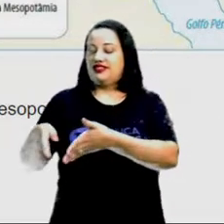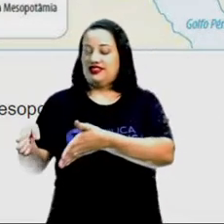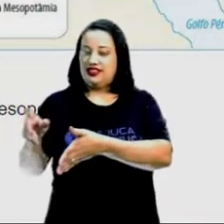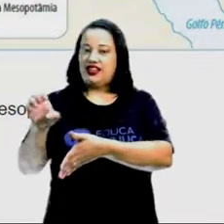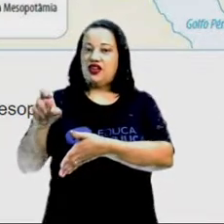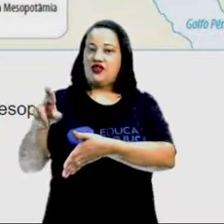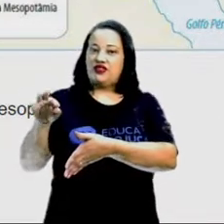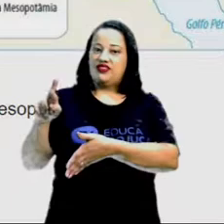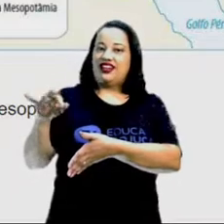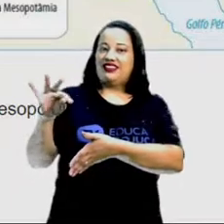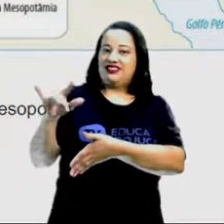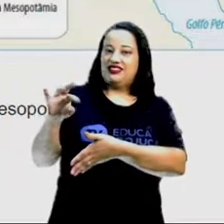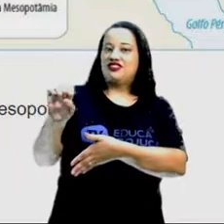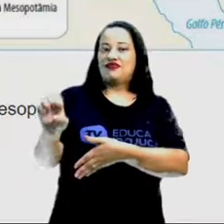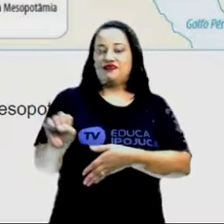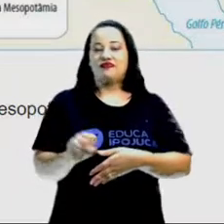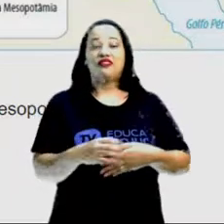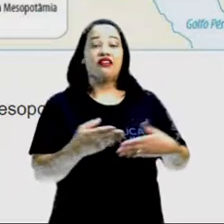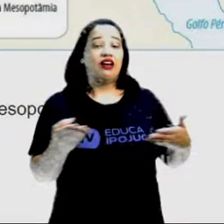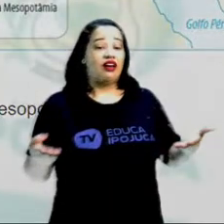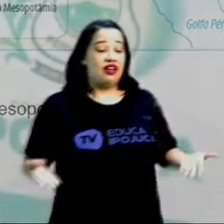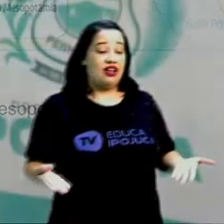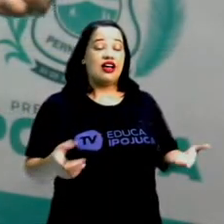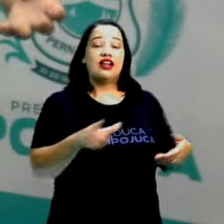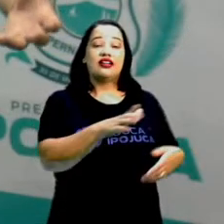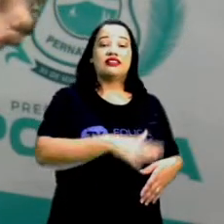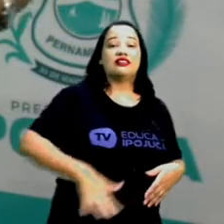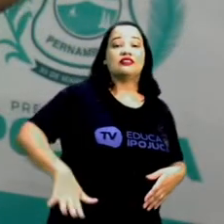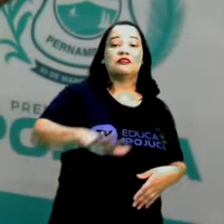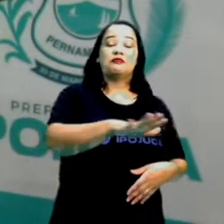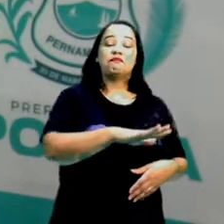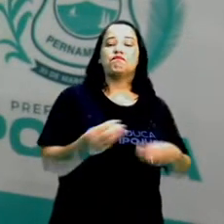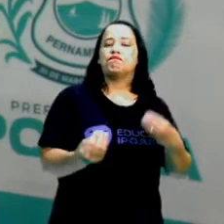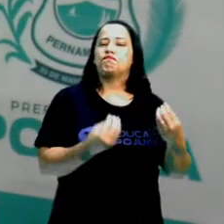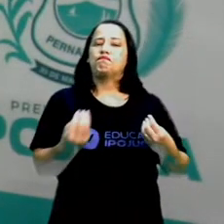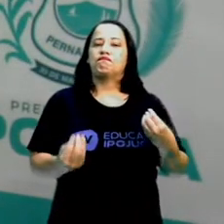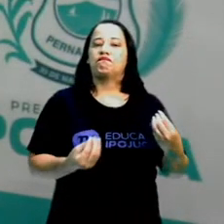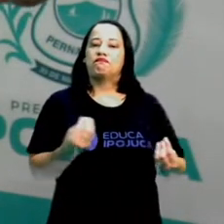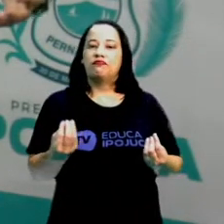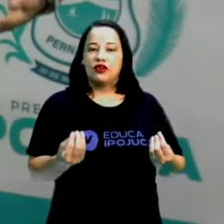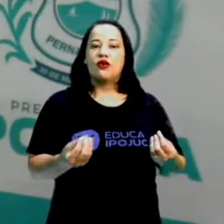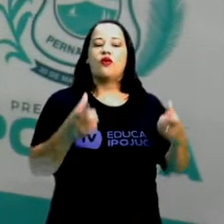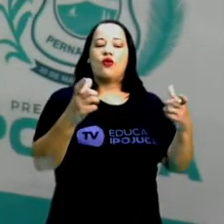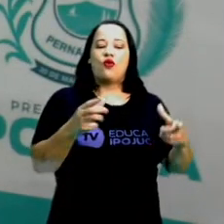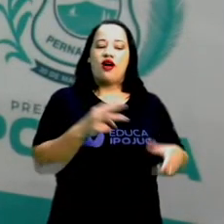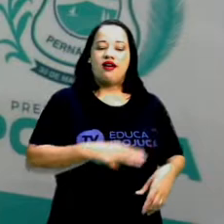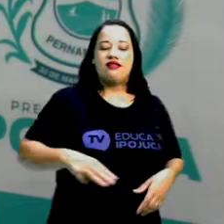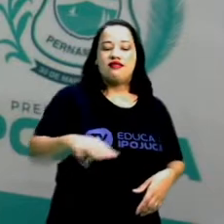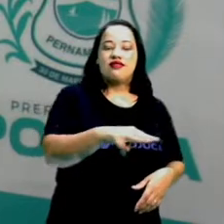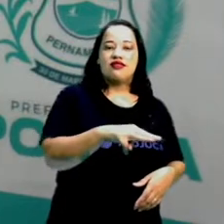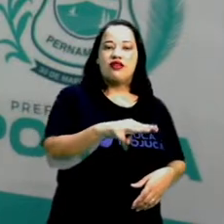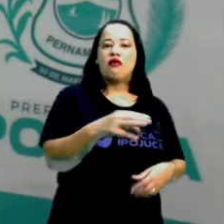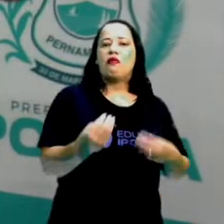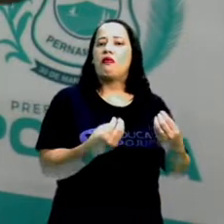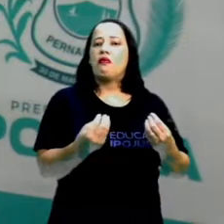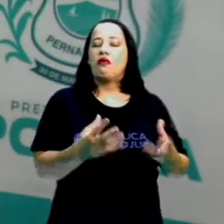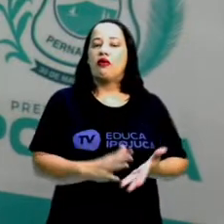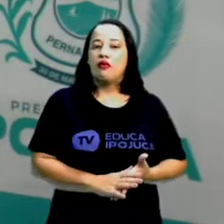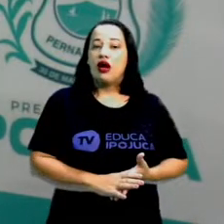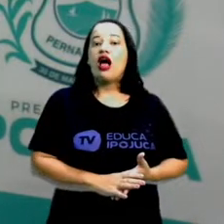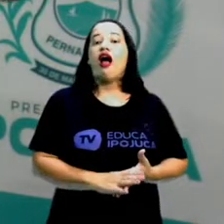certo? A paisagem ali do Oriente Médio, certo? E da Mesopotâmia é uma